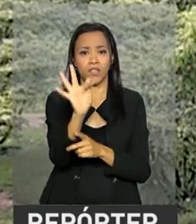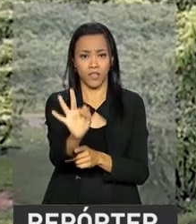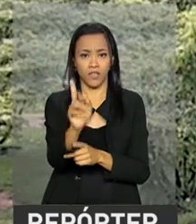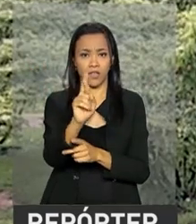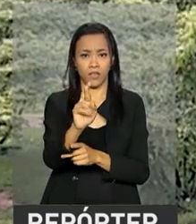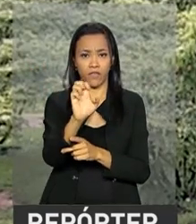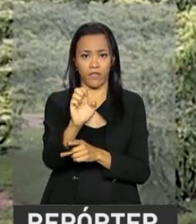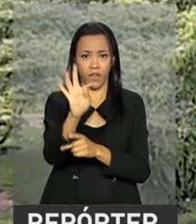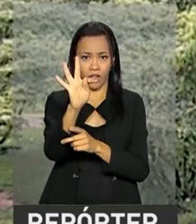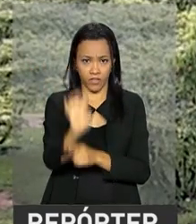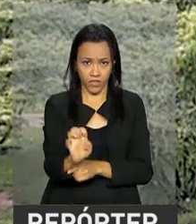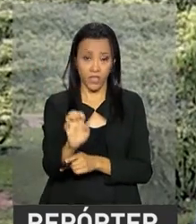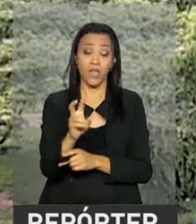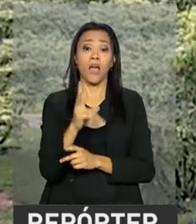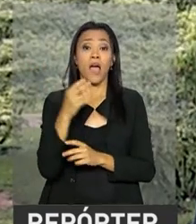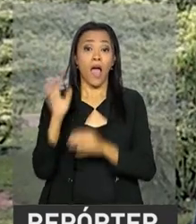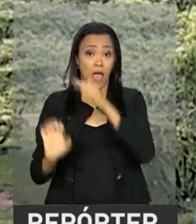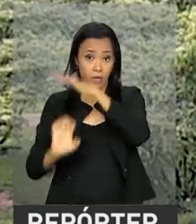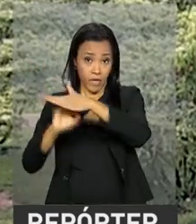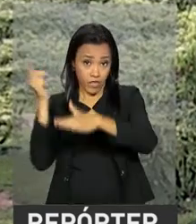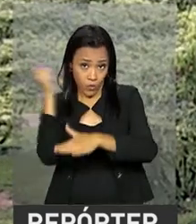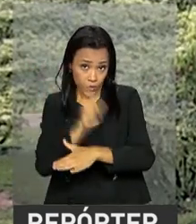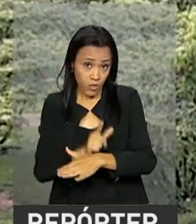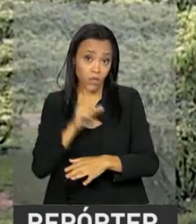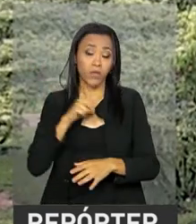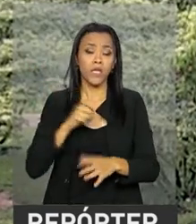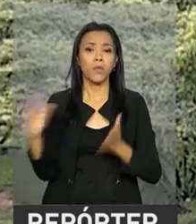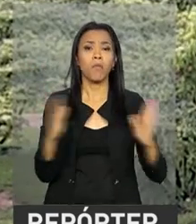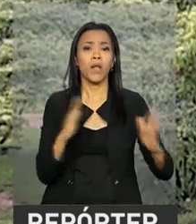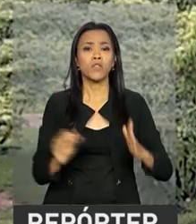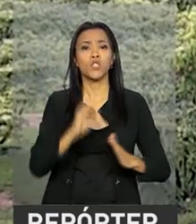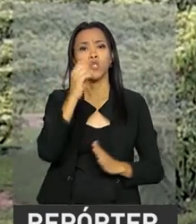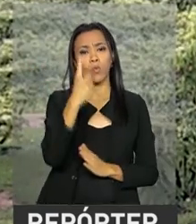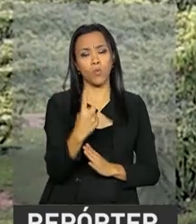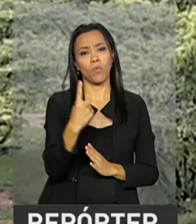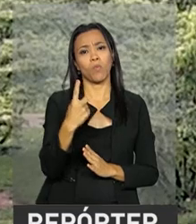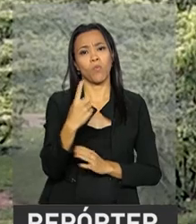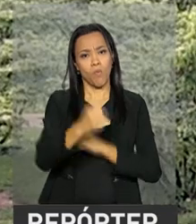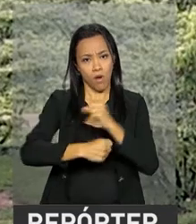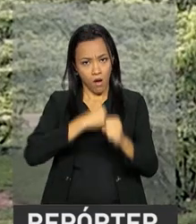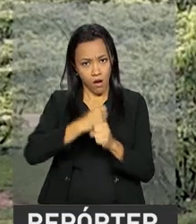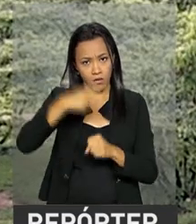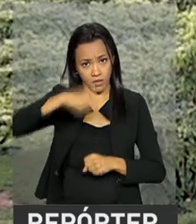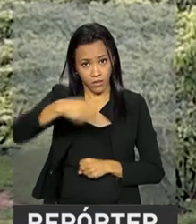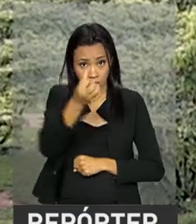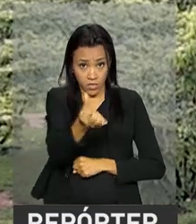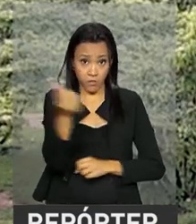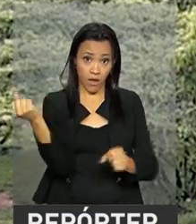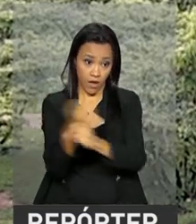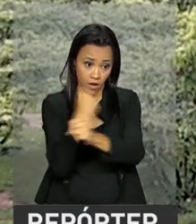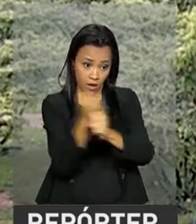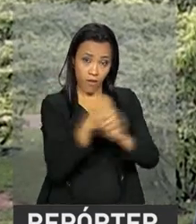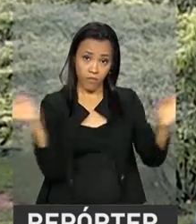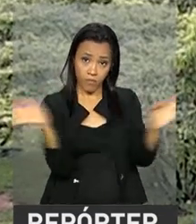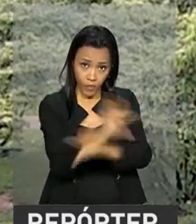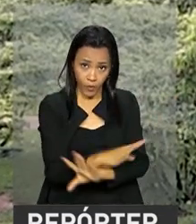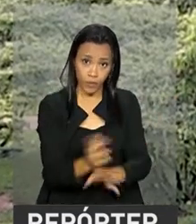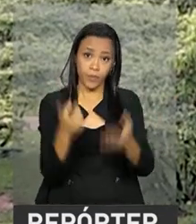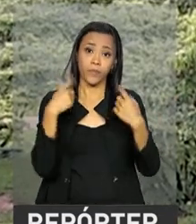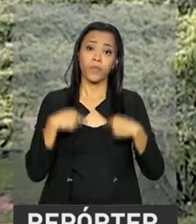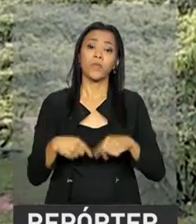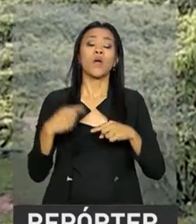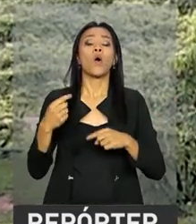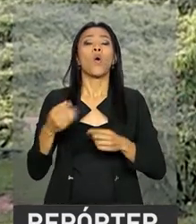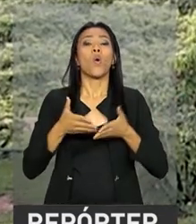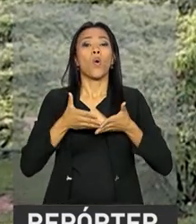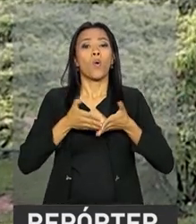tem menos de 1 ano e meio para a conclusão a conclusão usão dos serviços o porto de Santos está em primeiro lugar no